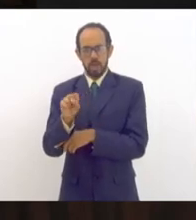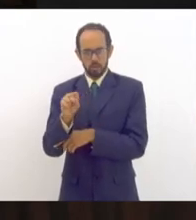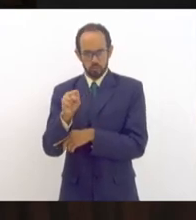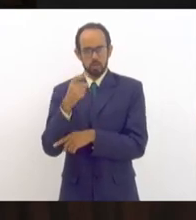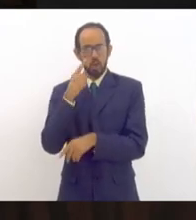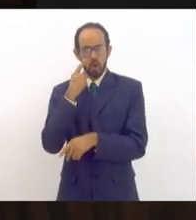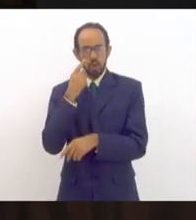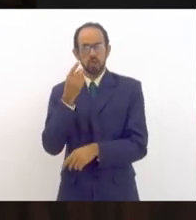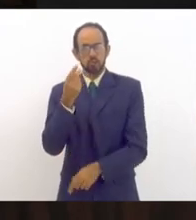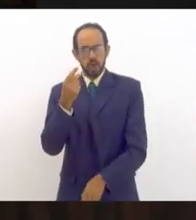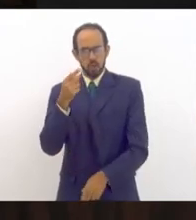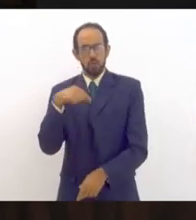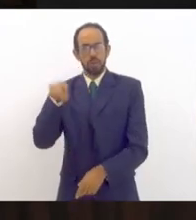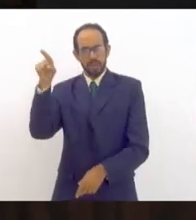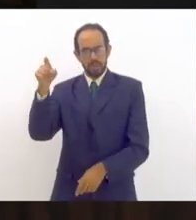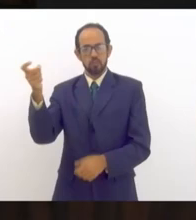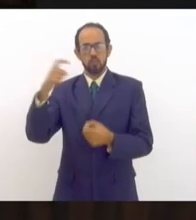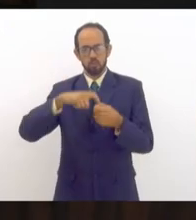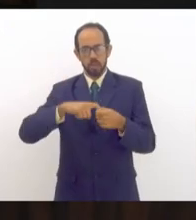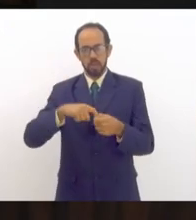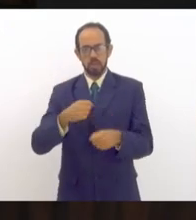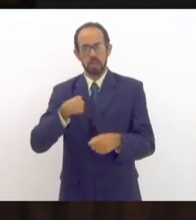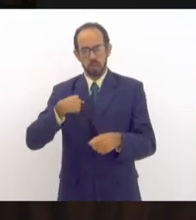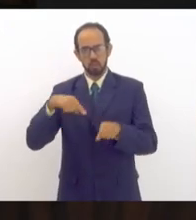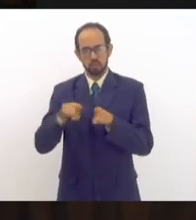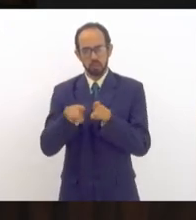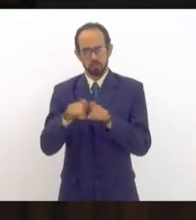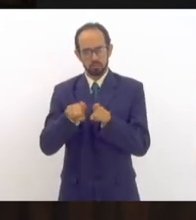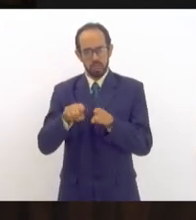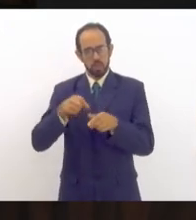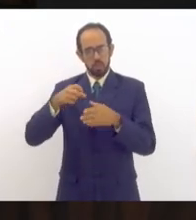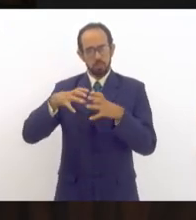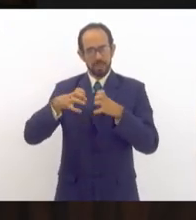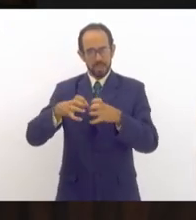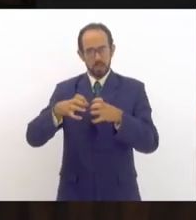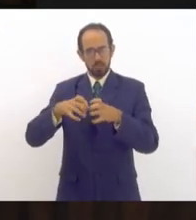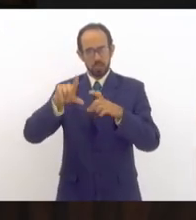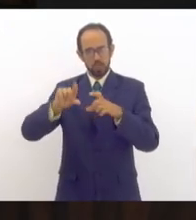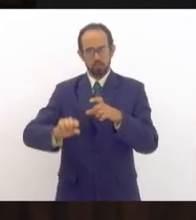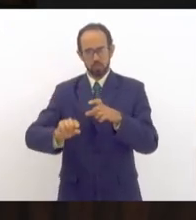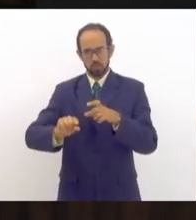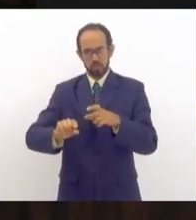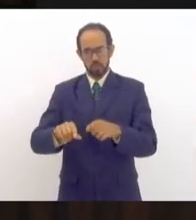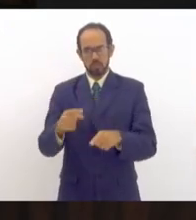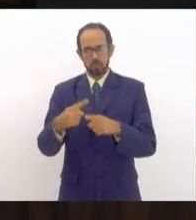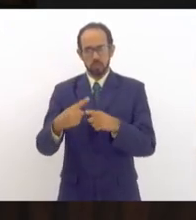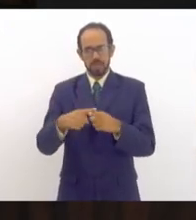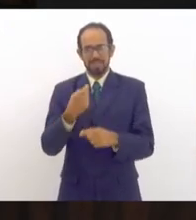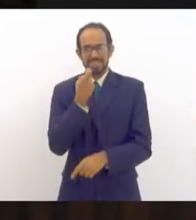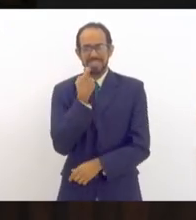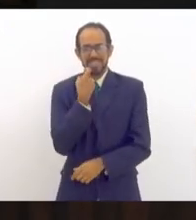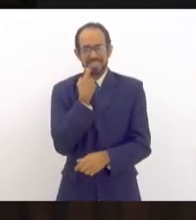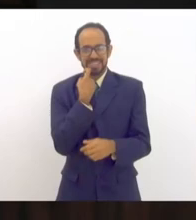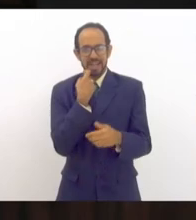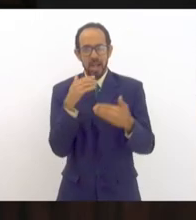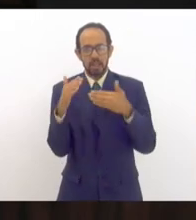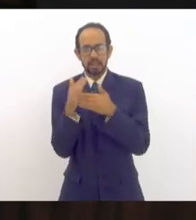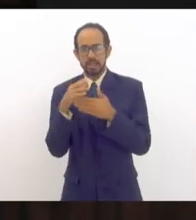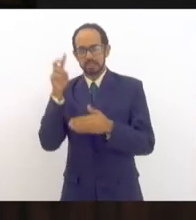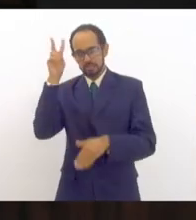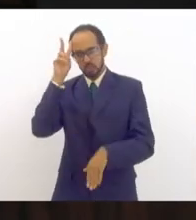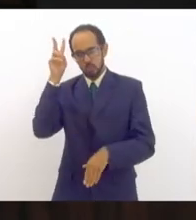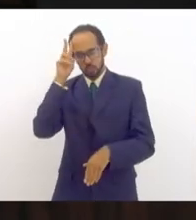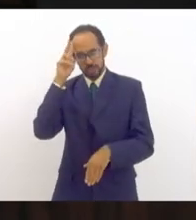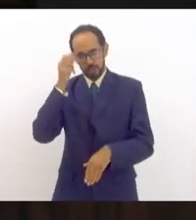do lago da ida e volta eu também estou brigando pela diminuição lá porque sexta-feira meio-dia até segunda-feira